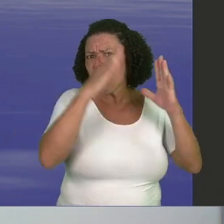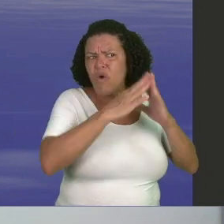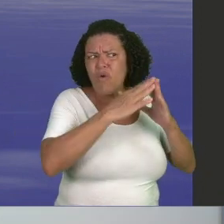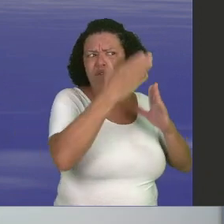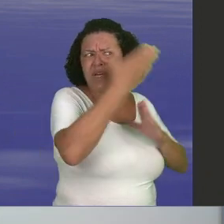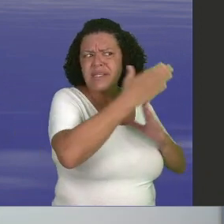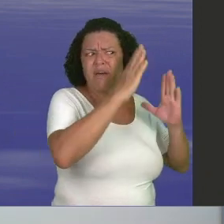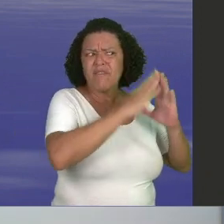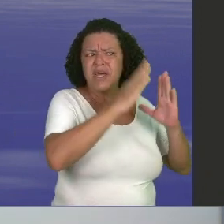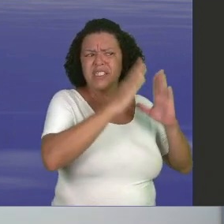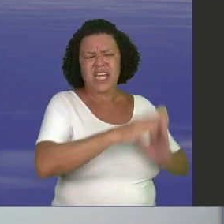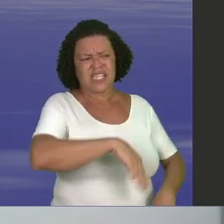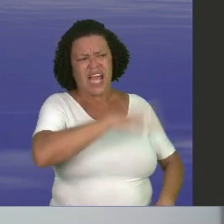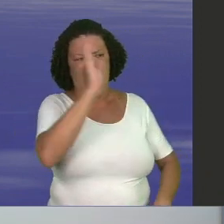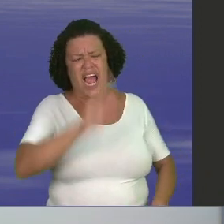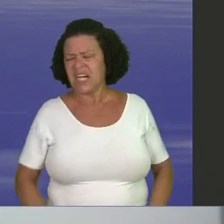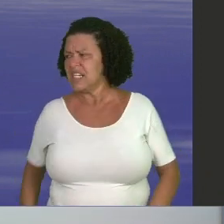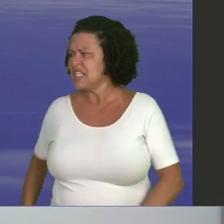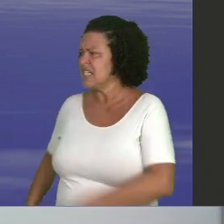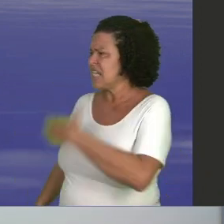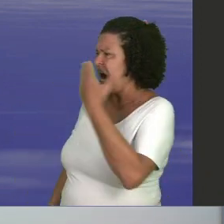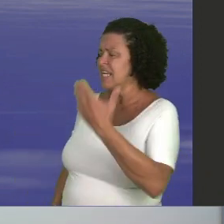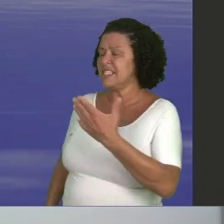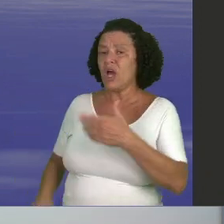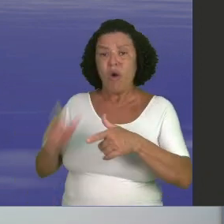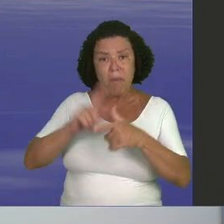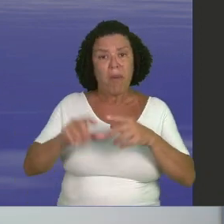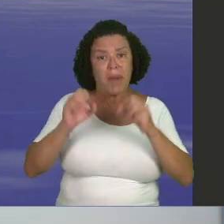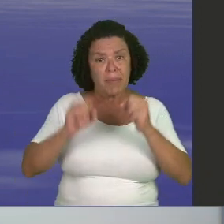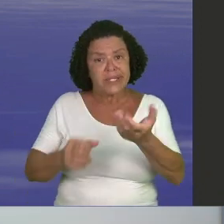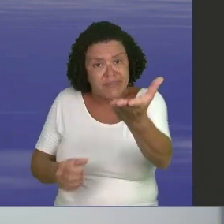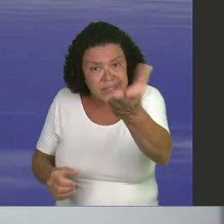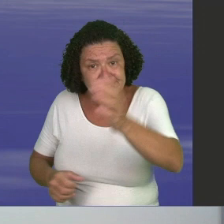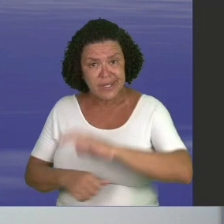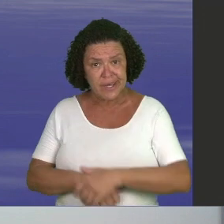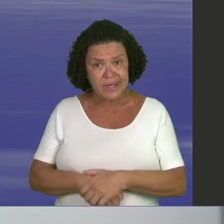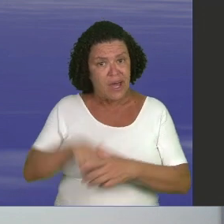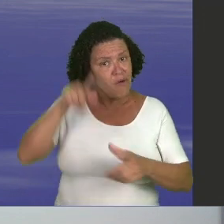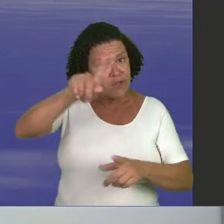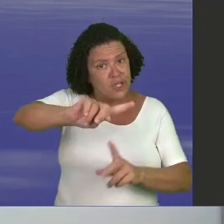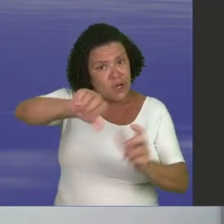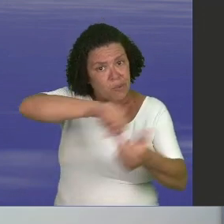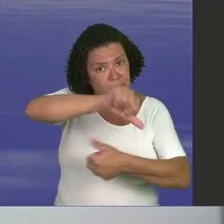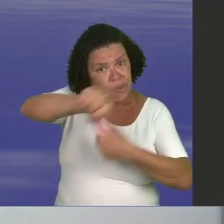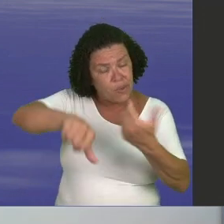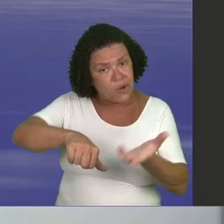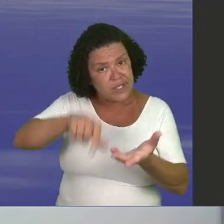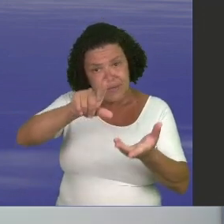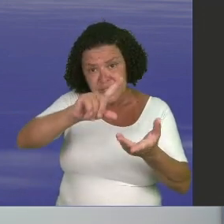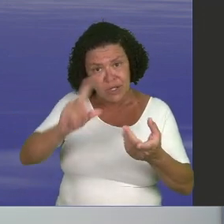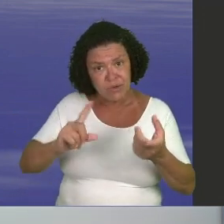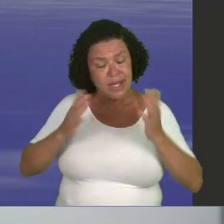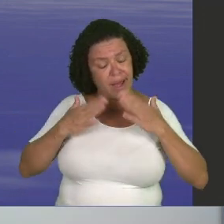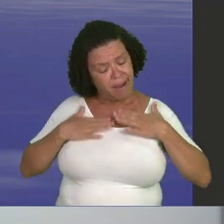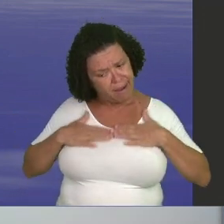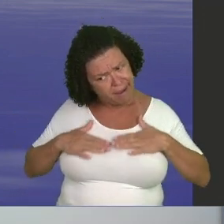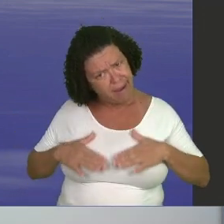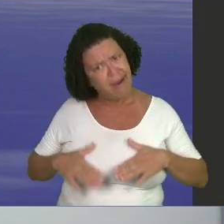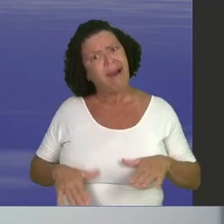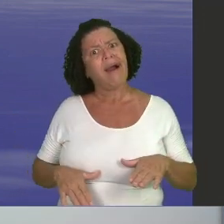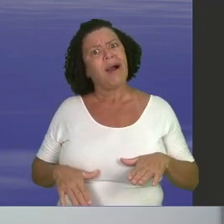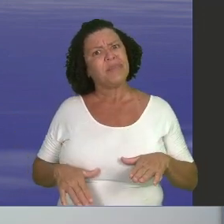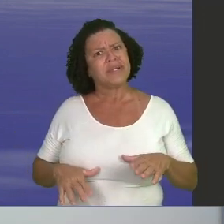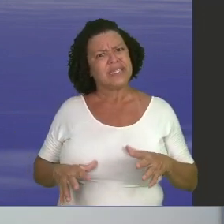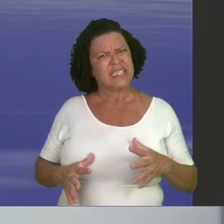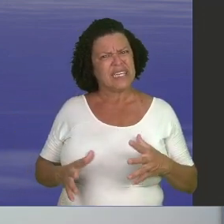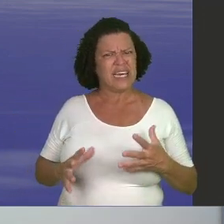seu companheiro, se o problema muitas vezes é com você. Você que não tem essa harmonia, você se